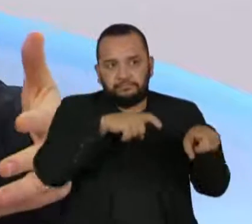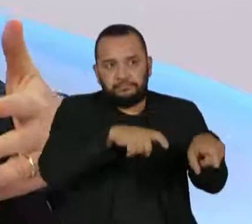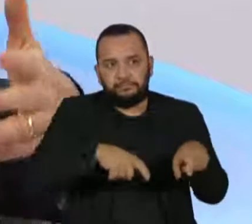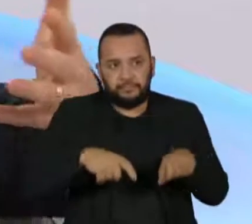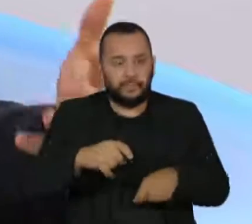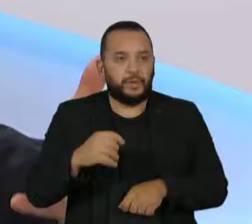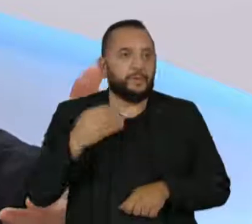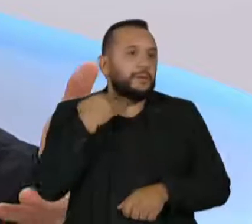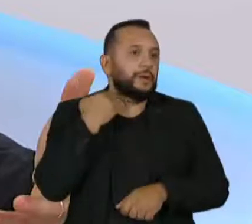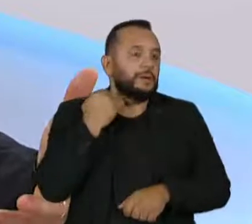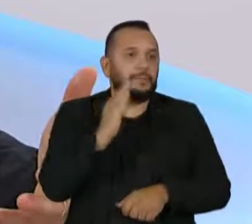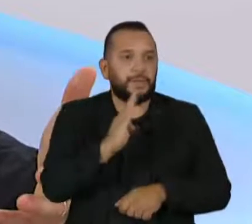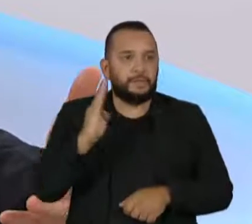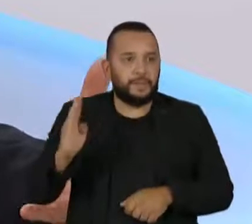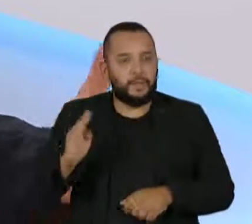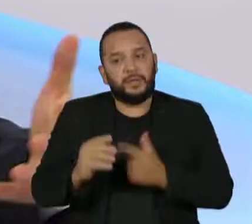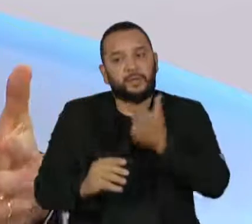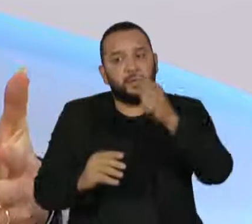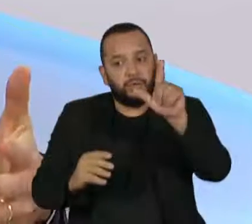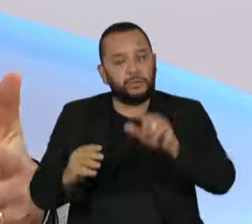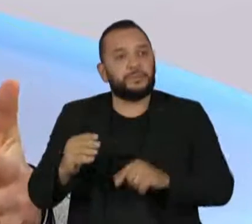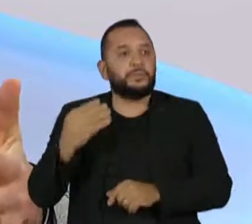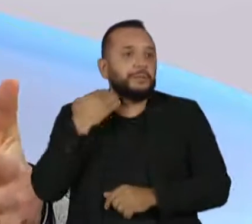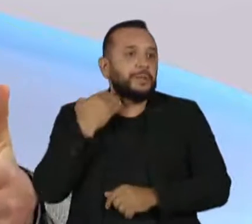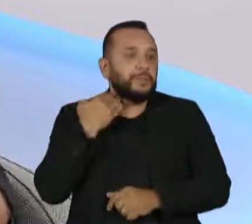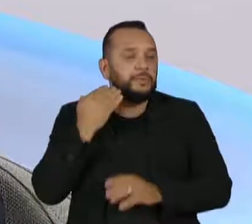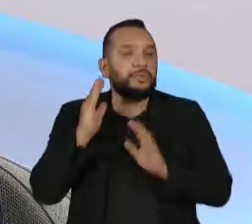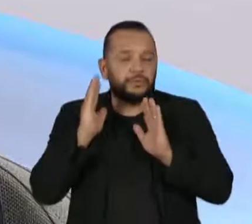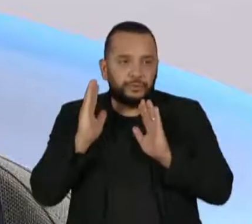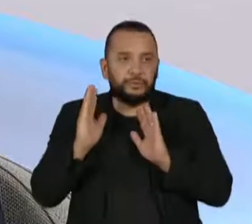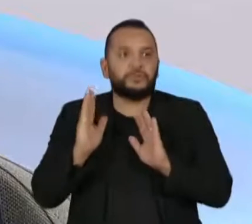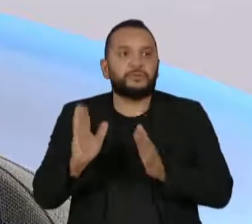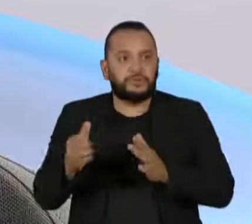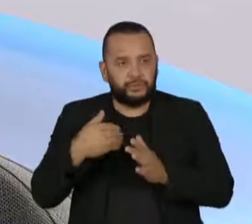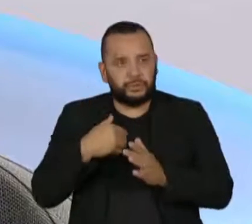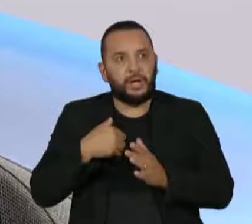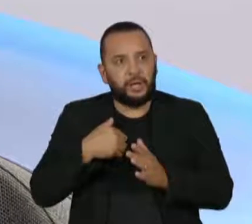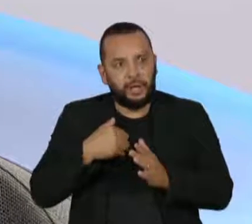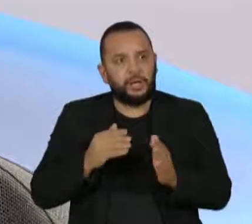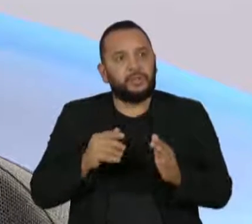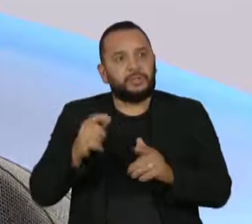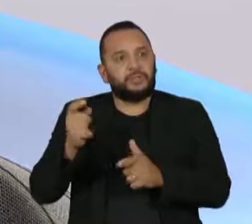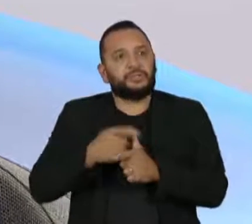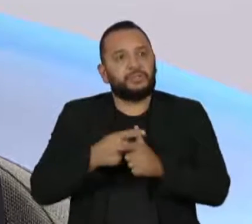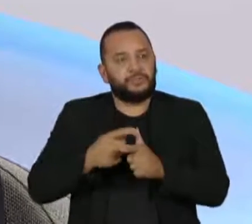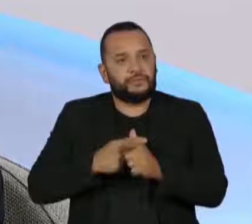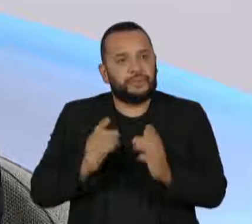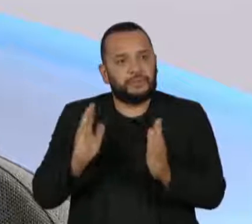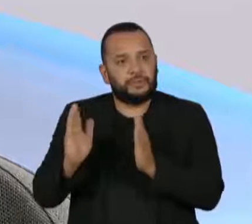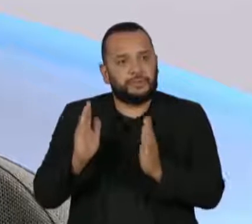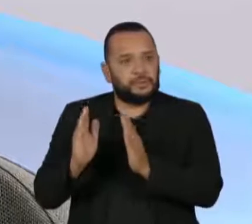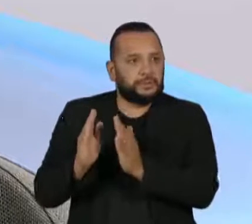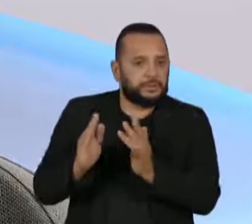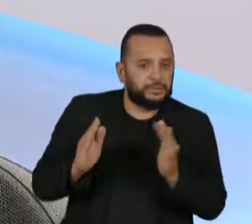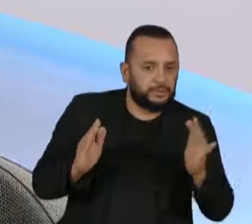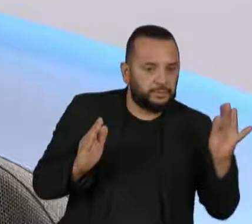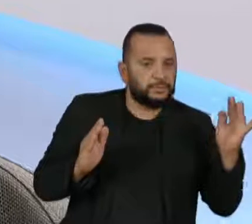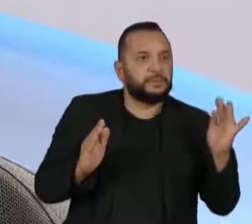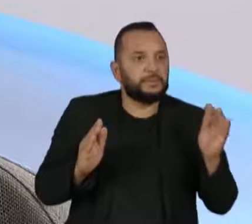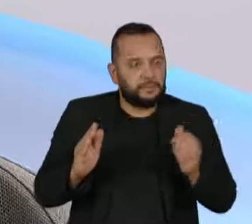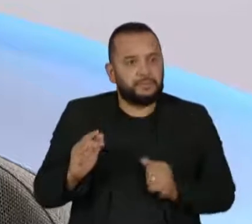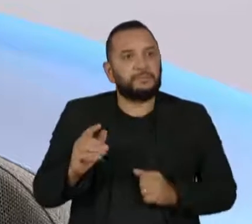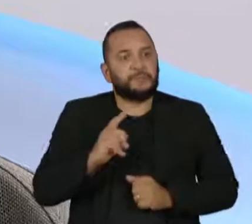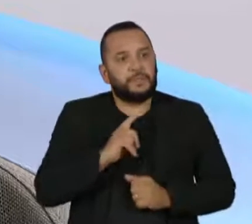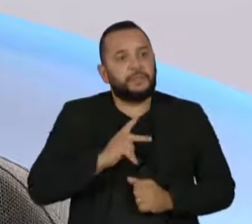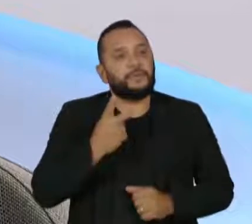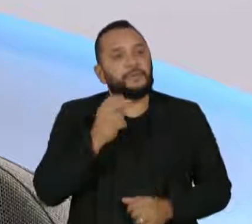Banco do Brasil e outras agências oficiais foram consolidadas e foram alongadas, né? Você vê que em 20 anos, o que